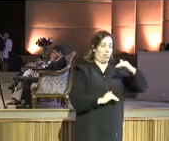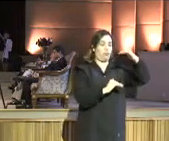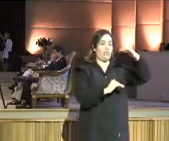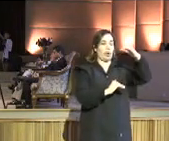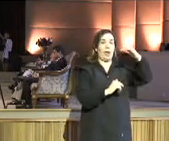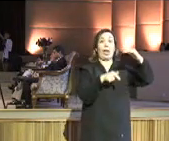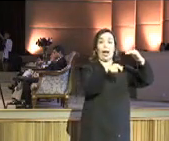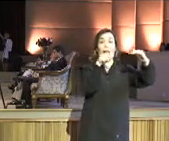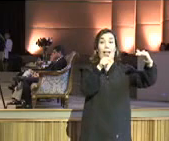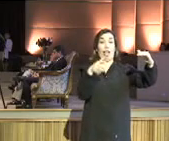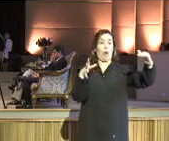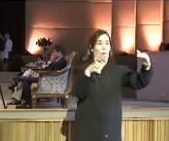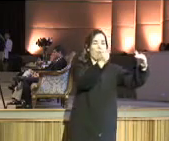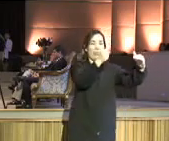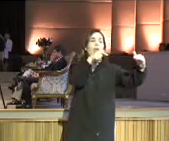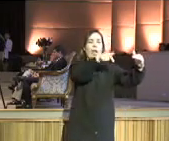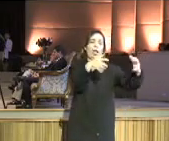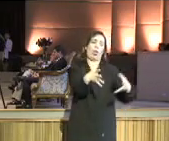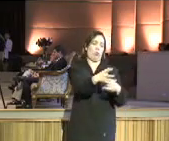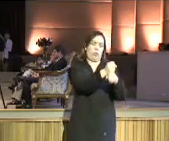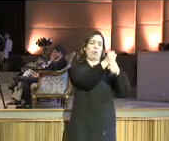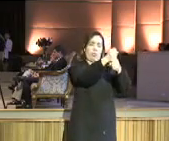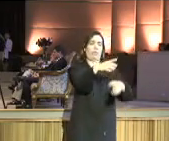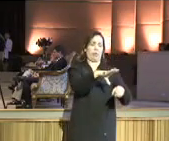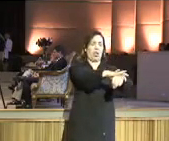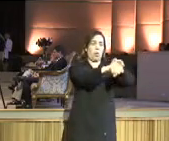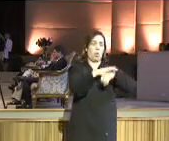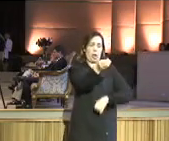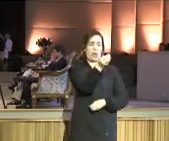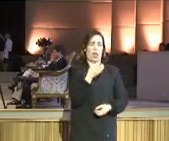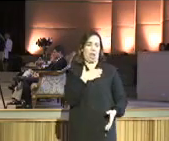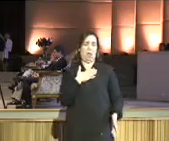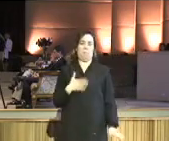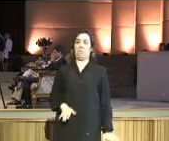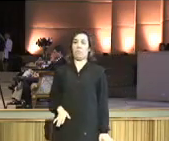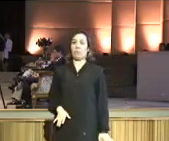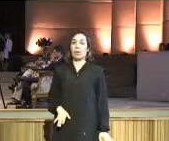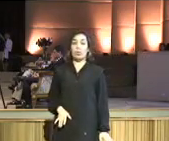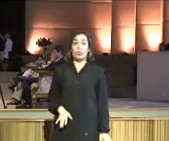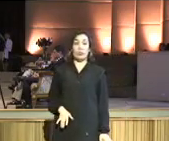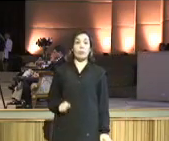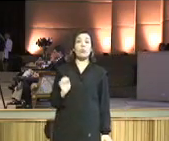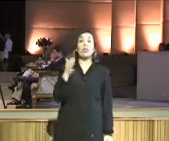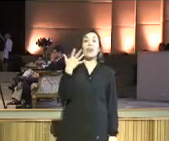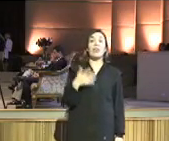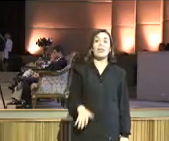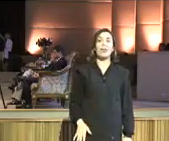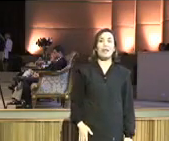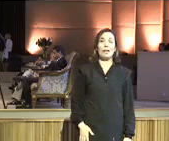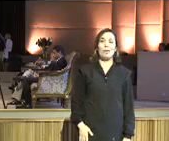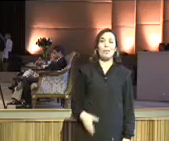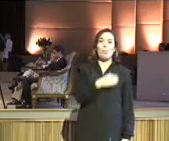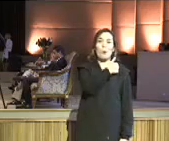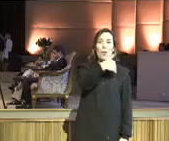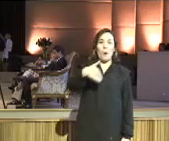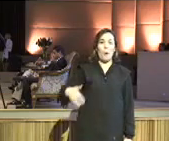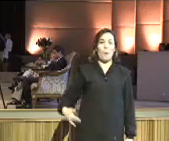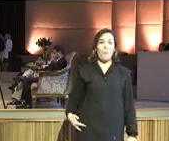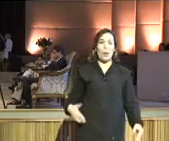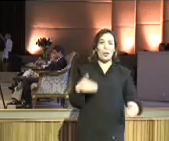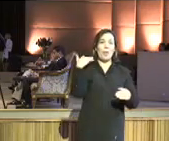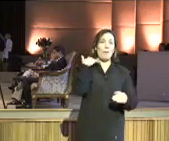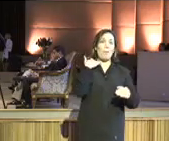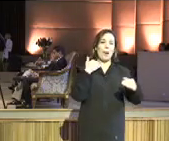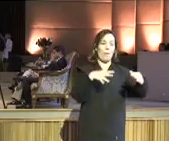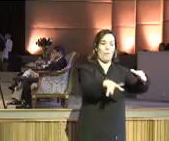Aí vem um governo doido no Brasil e some com a tua economia, como já aconteceu.